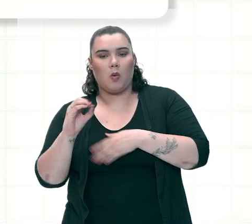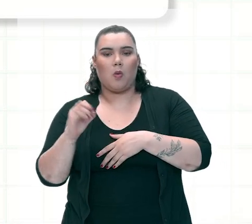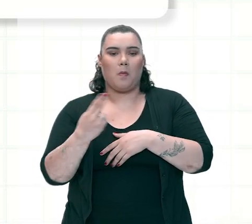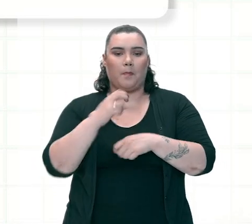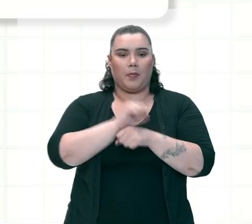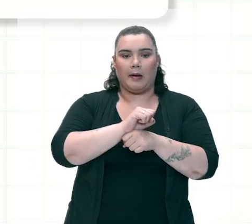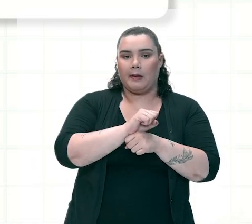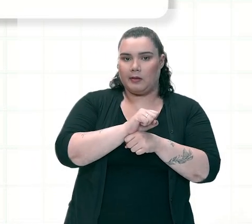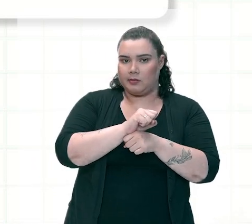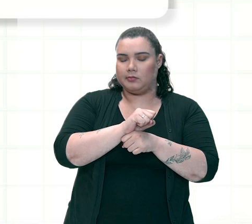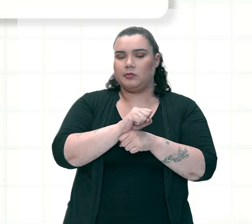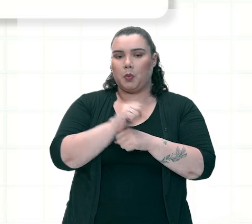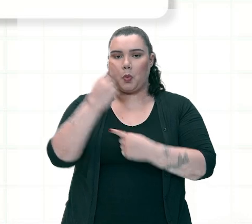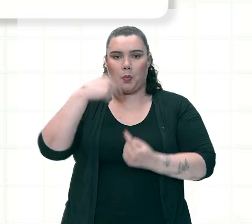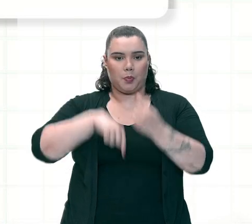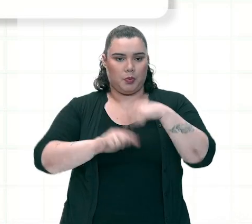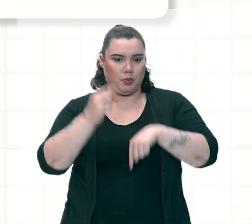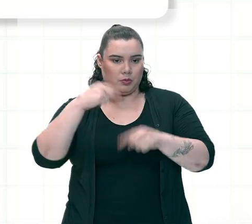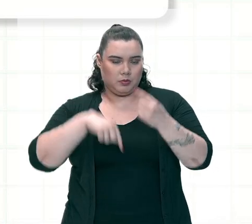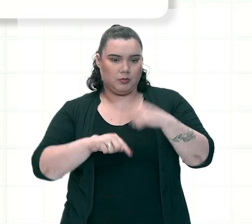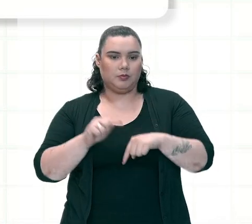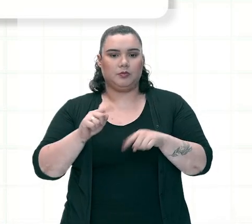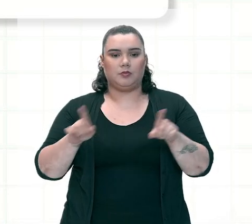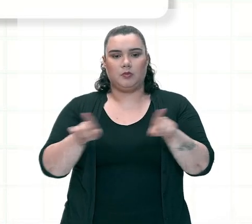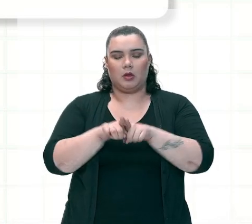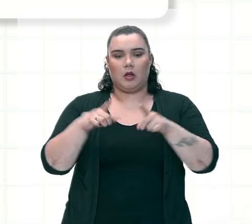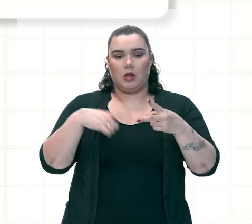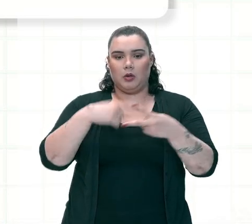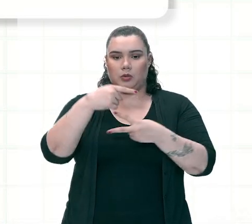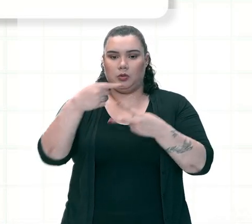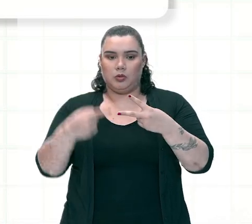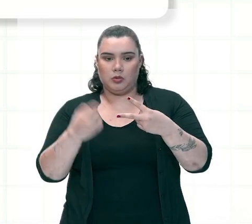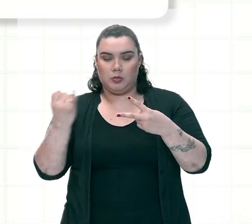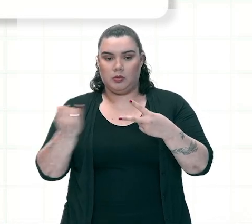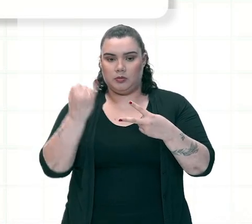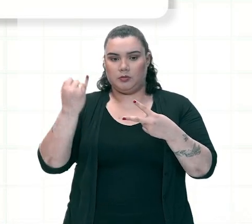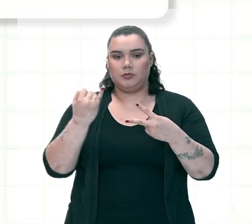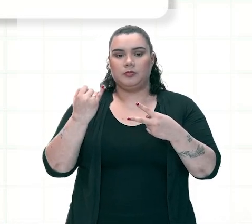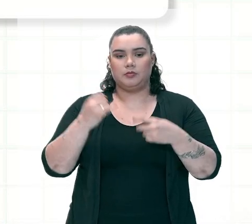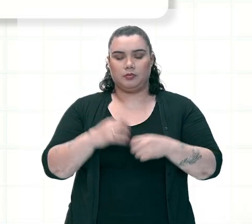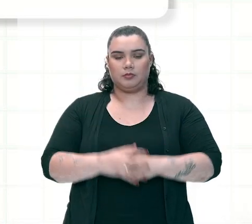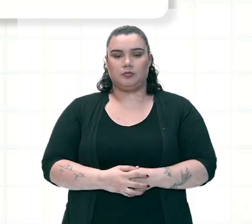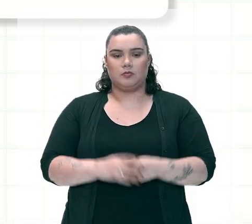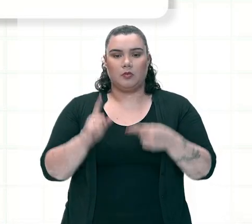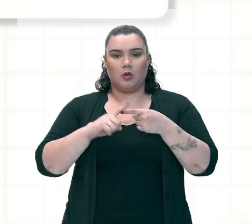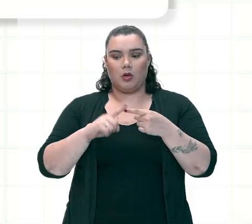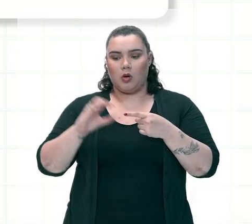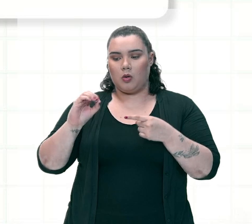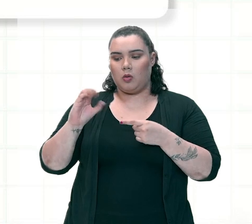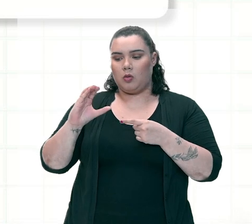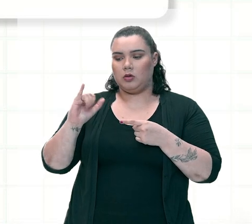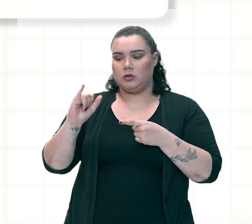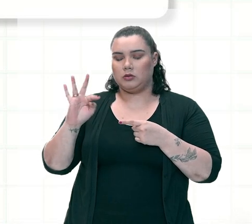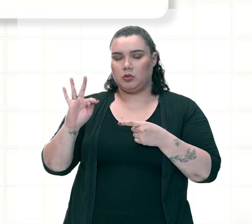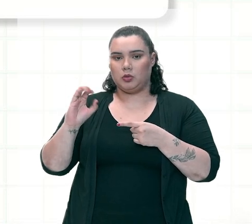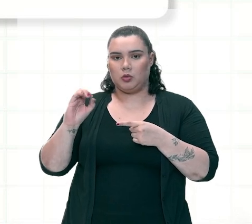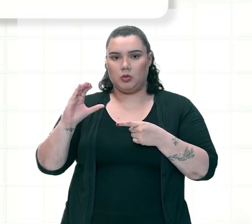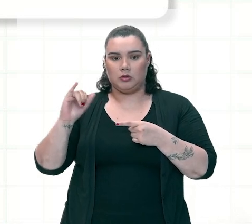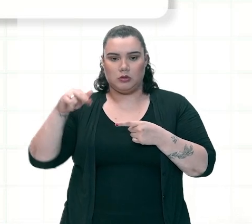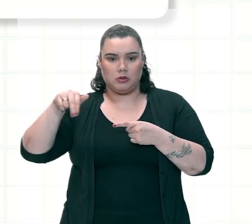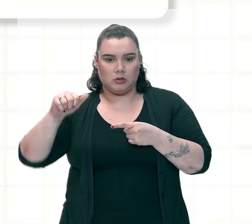glândula pituitária. E ele também sintetiza dois hormônios importantes, né, que é a